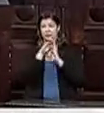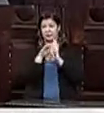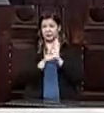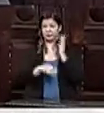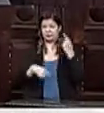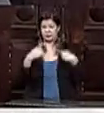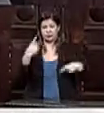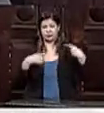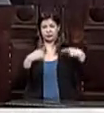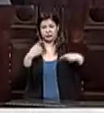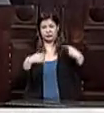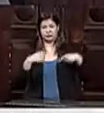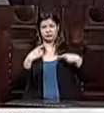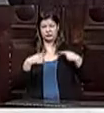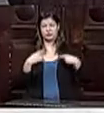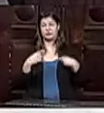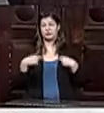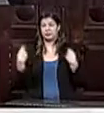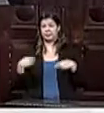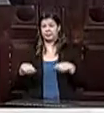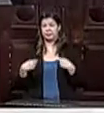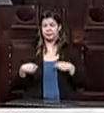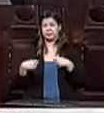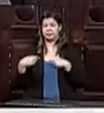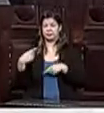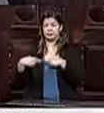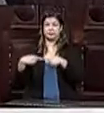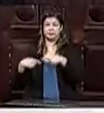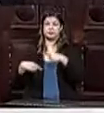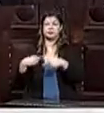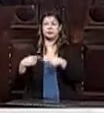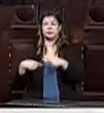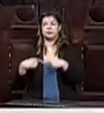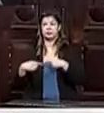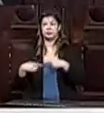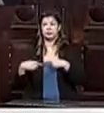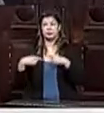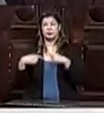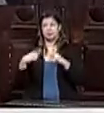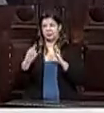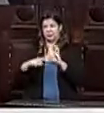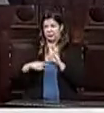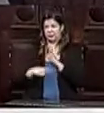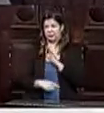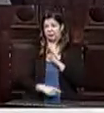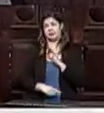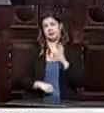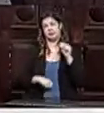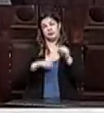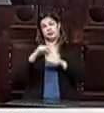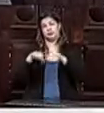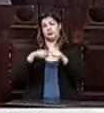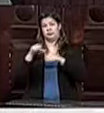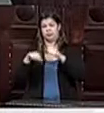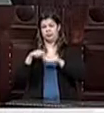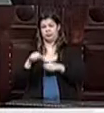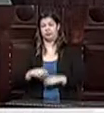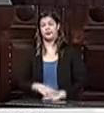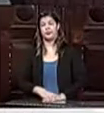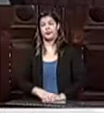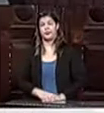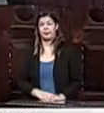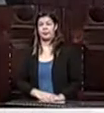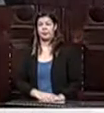político tem que passar e vai passar por profundas e radicais